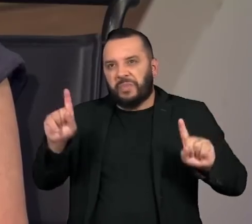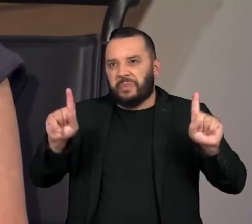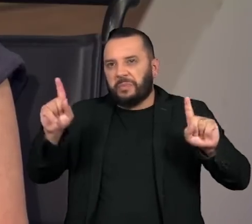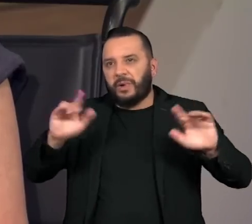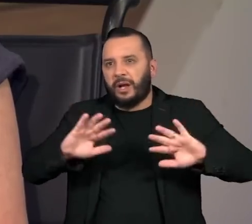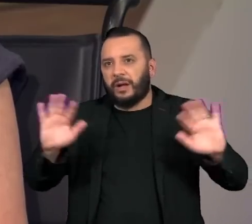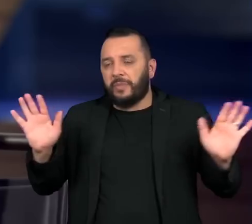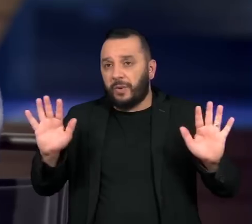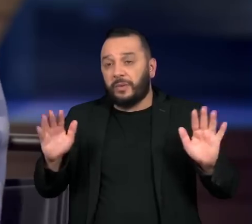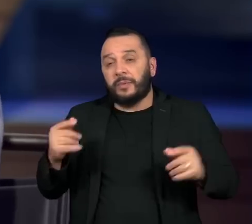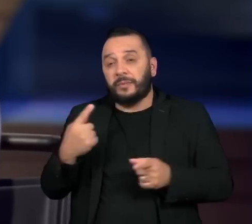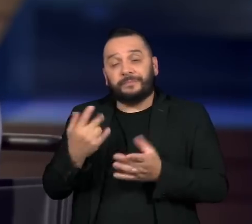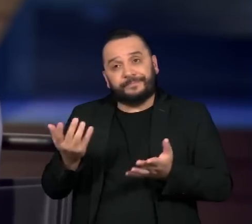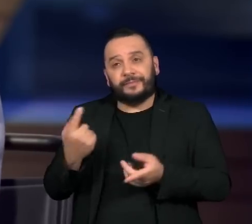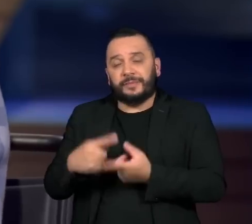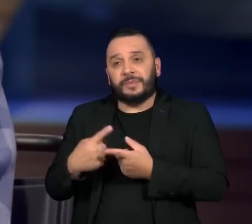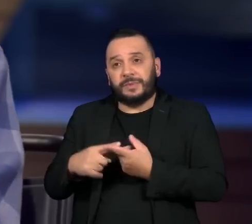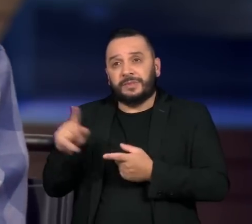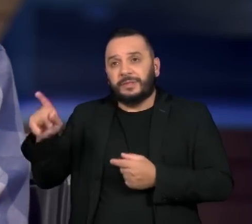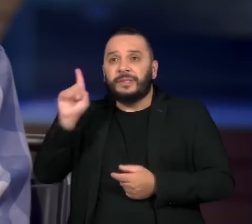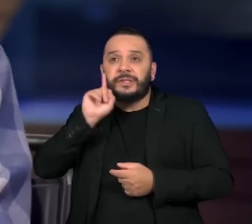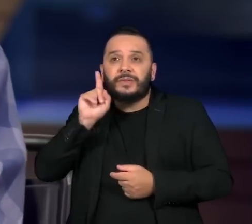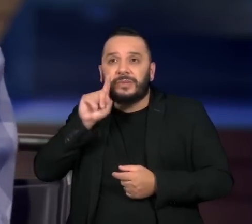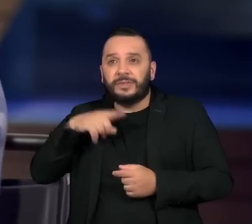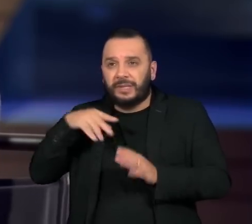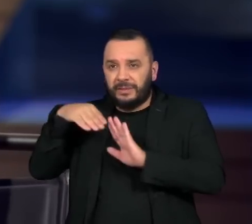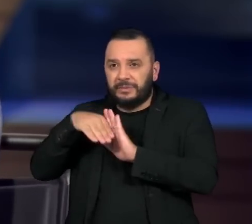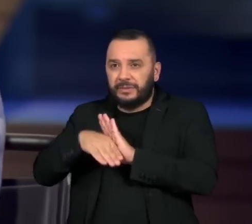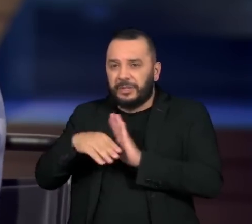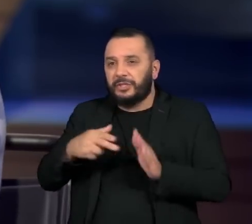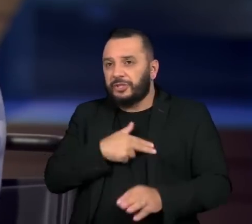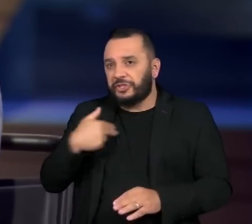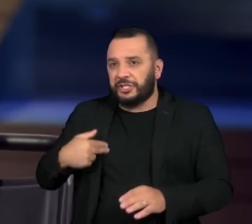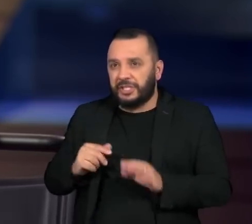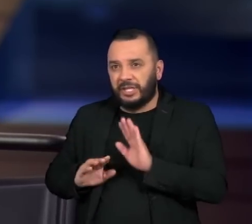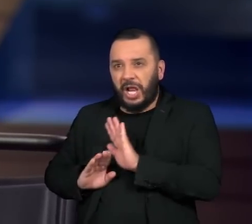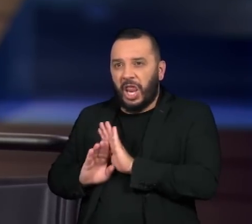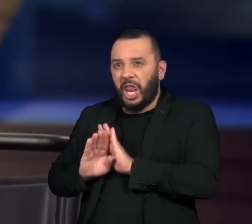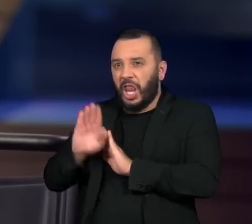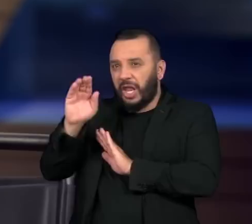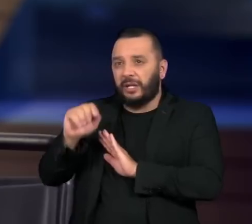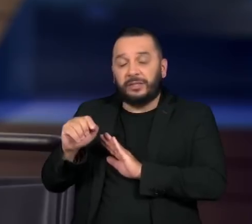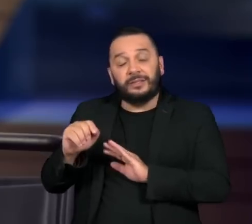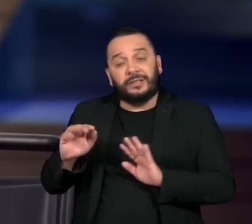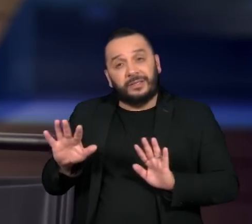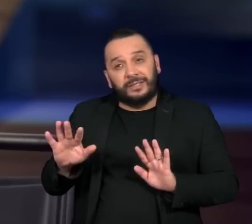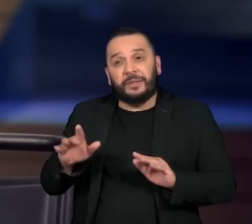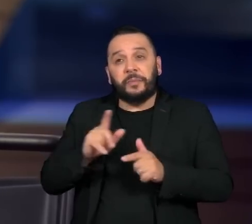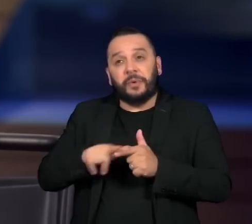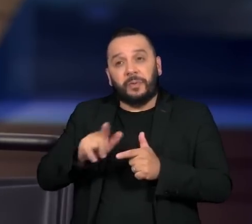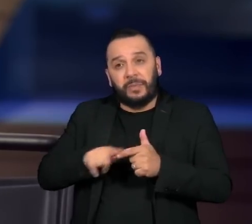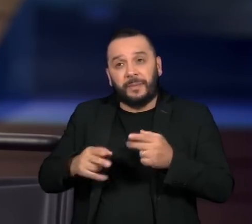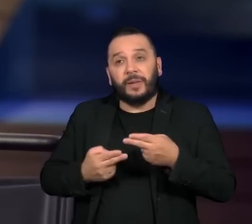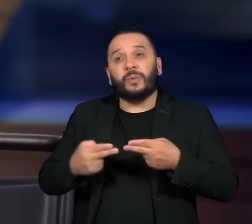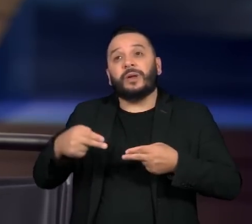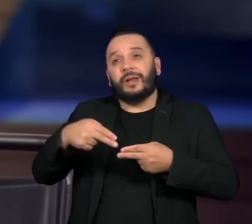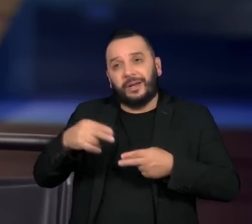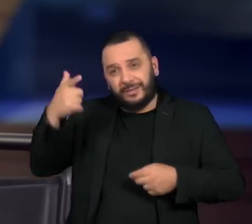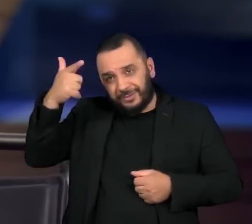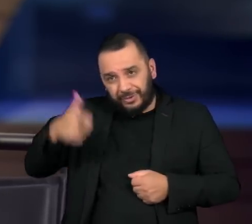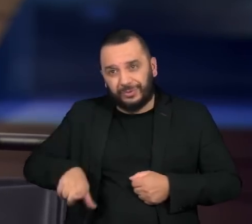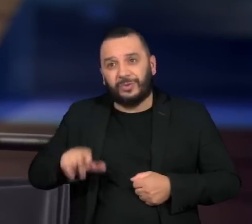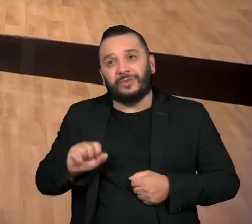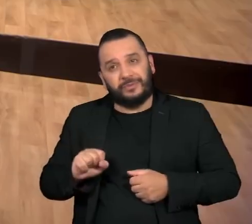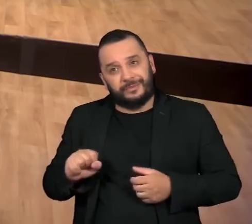caindo, a China está subindo, outros atores, nós vemos que pode ser um mundo mais inseguro. E a questão nuclear aparece aí sob uma nova faceta